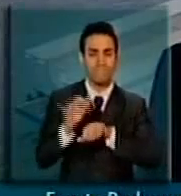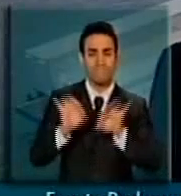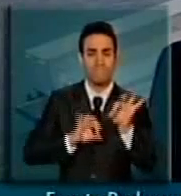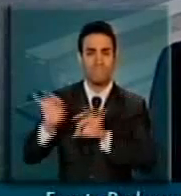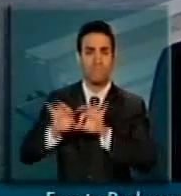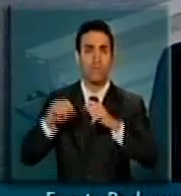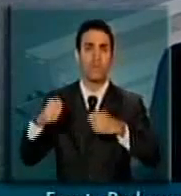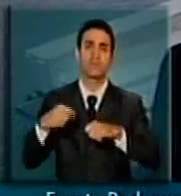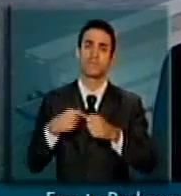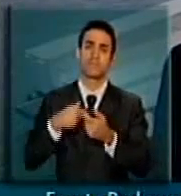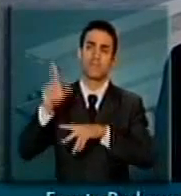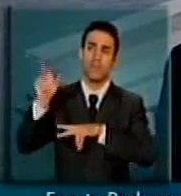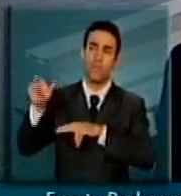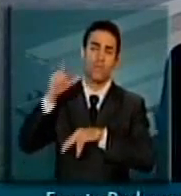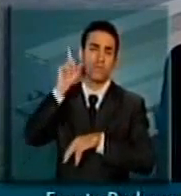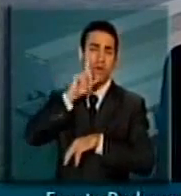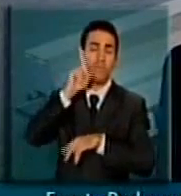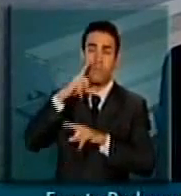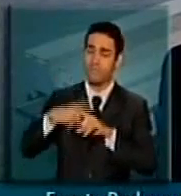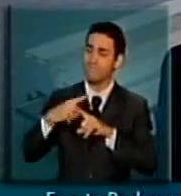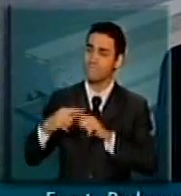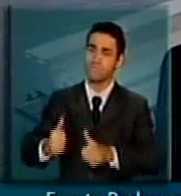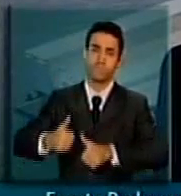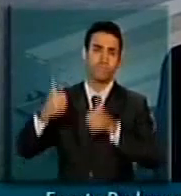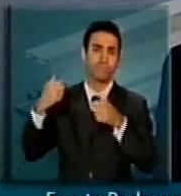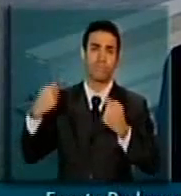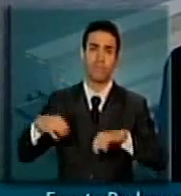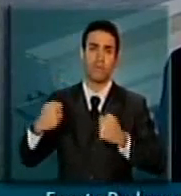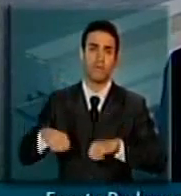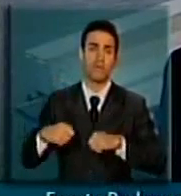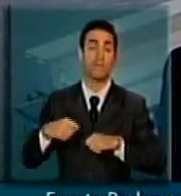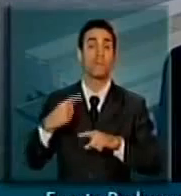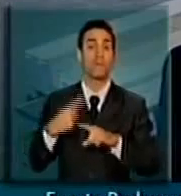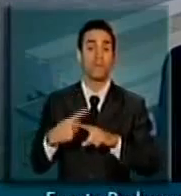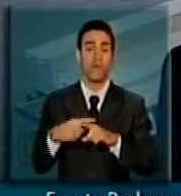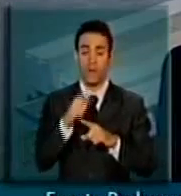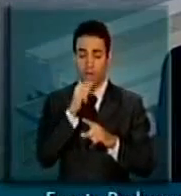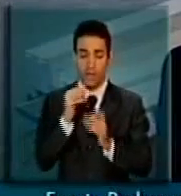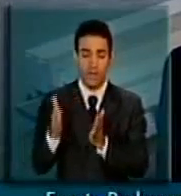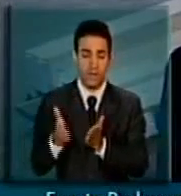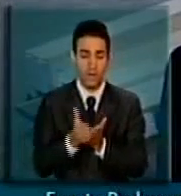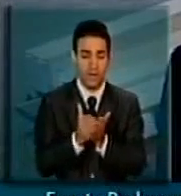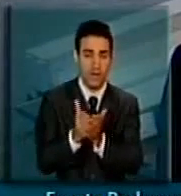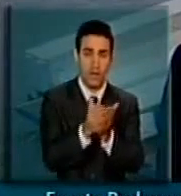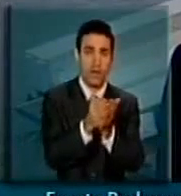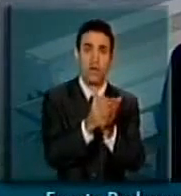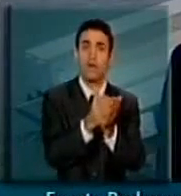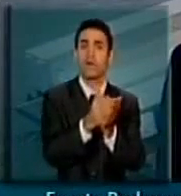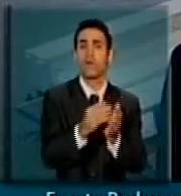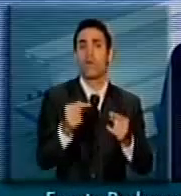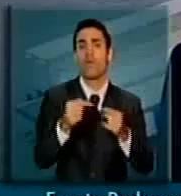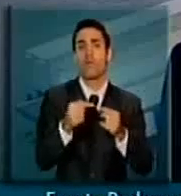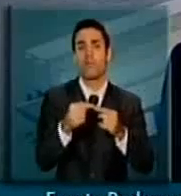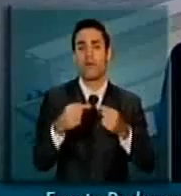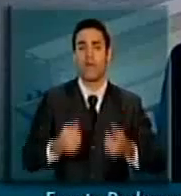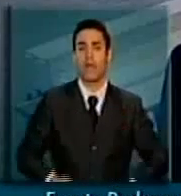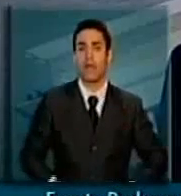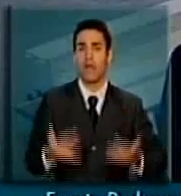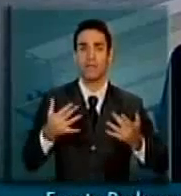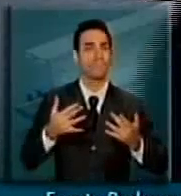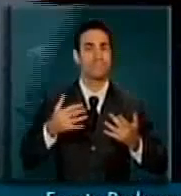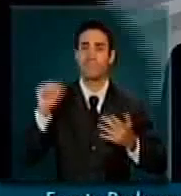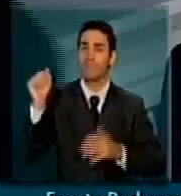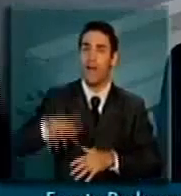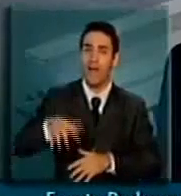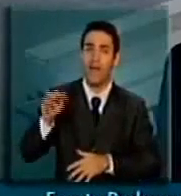impõe. Ter a consciência de que investir em hidrovias reduz o custo logístico de um país é fundamental. Sabemos